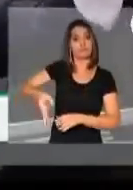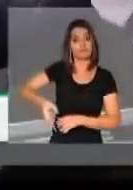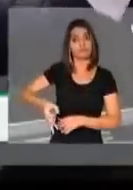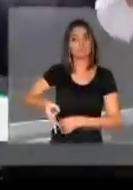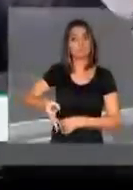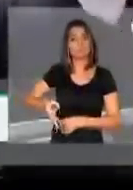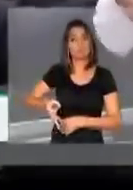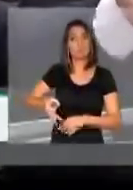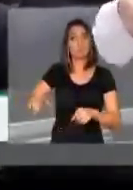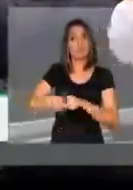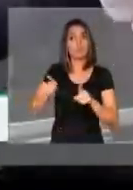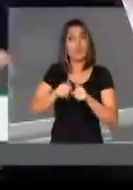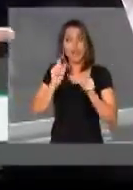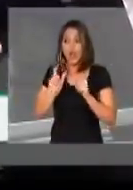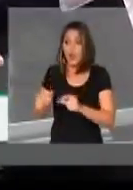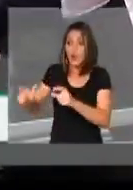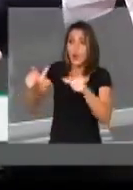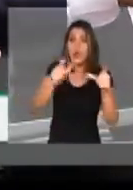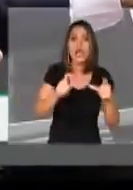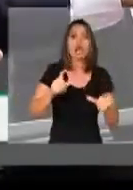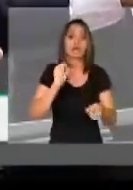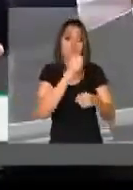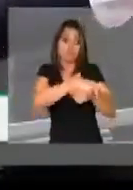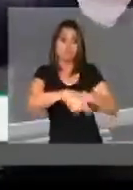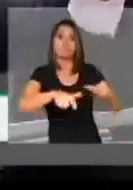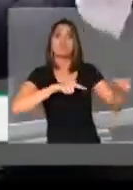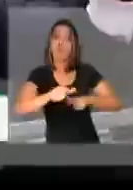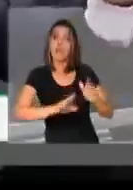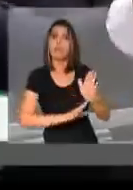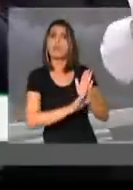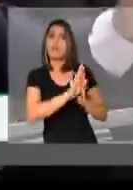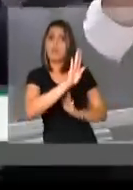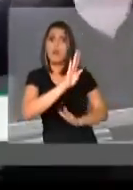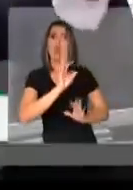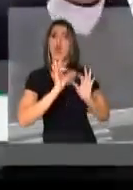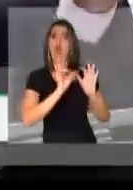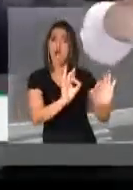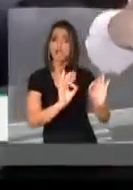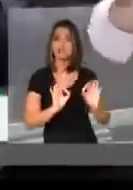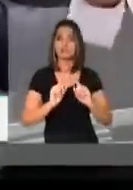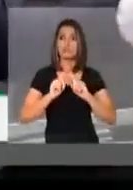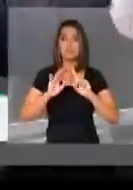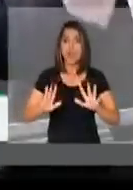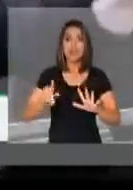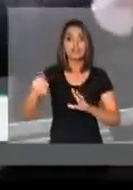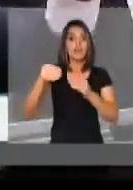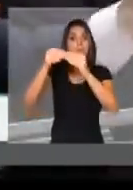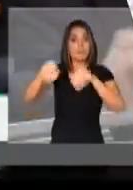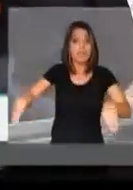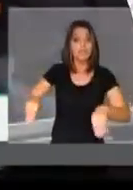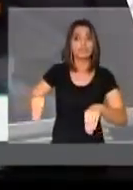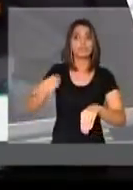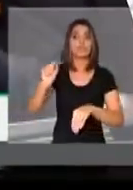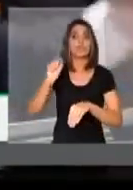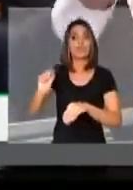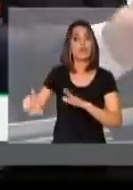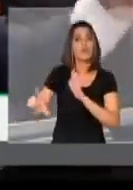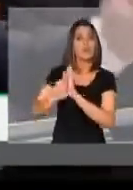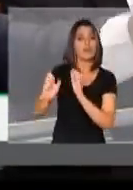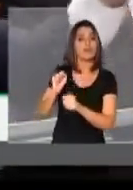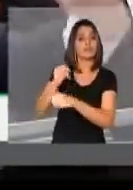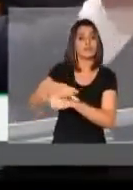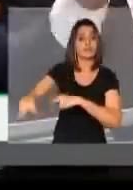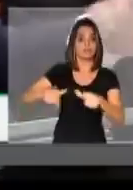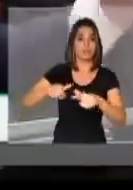estão revendo lá, e estão revendo em lugares que têm emprego. Não estão revendo em lugar porque isso está prejudicando política de emprego, em